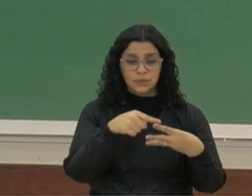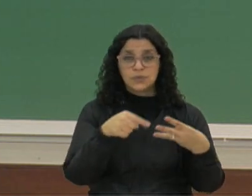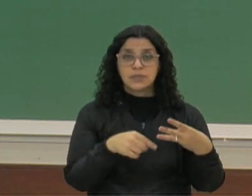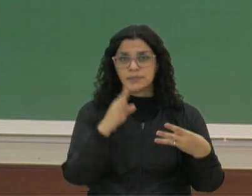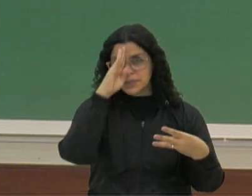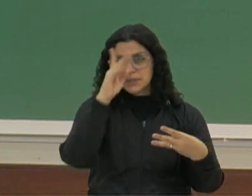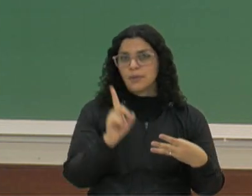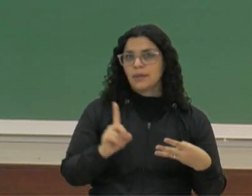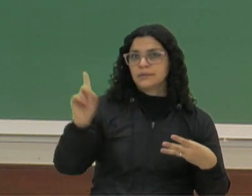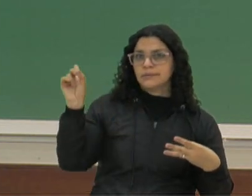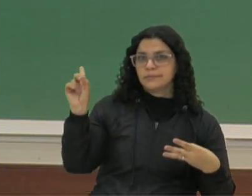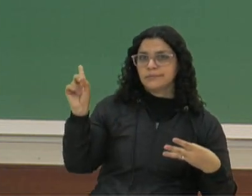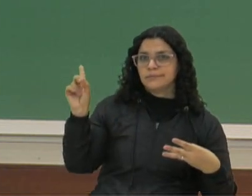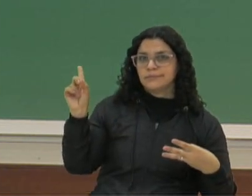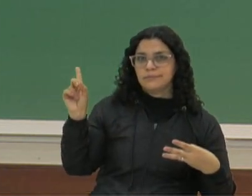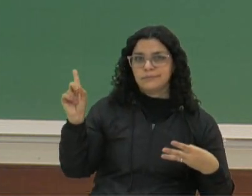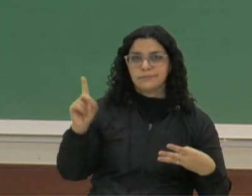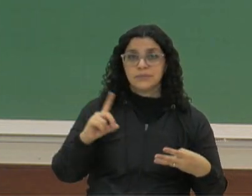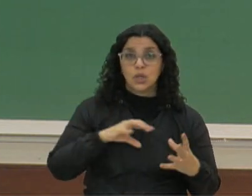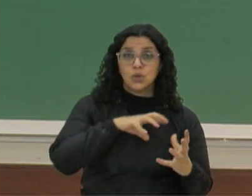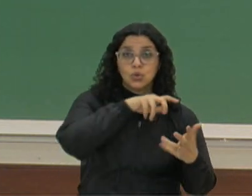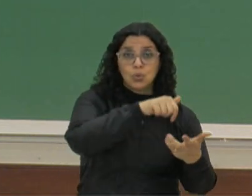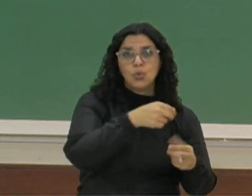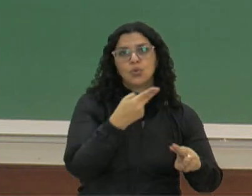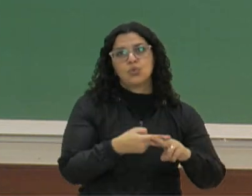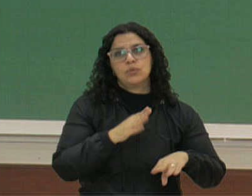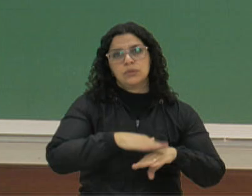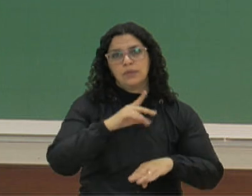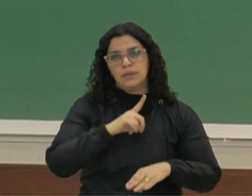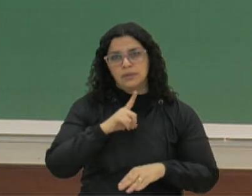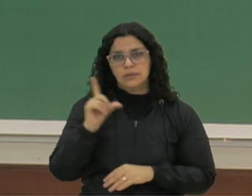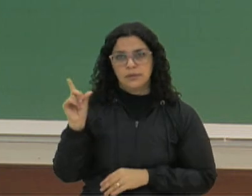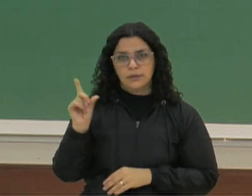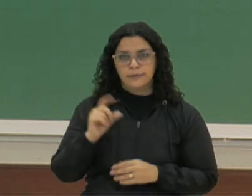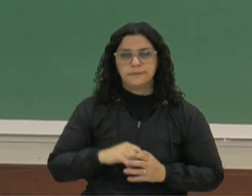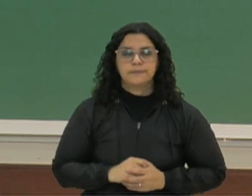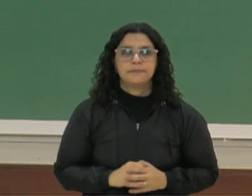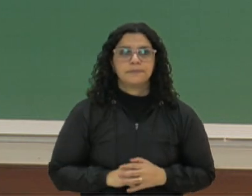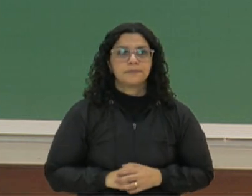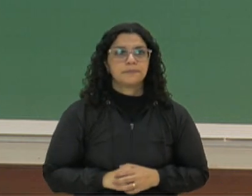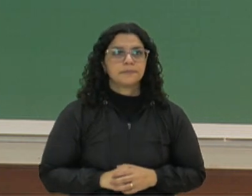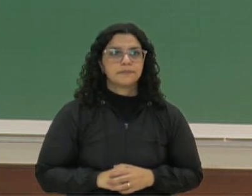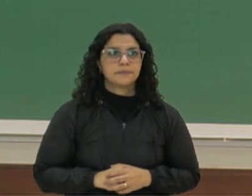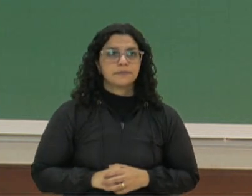natural são as três matrizes energéticas mais utilizadas no planeta.